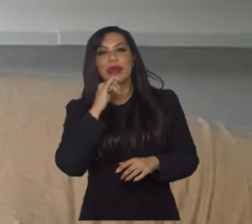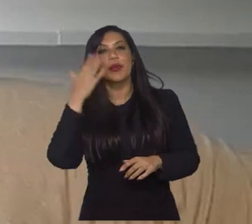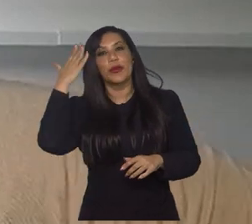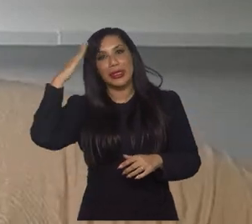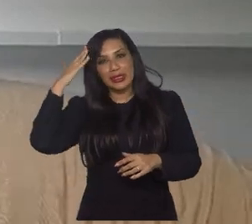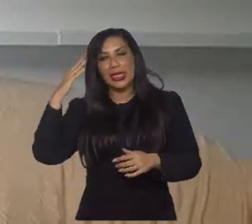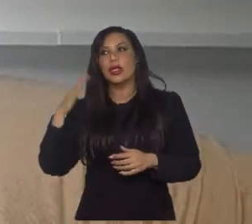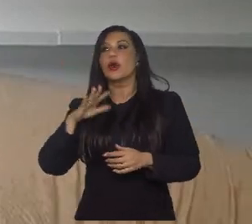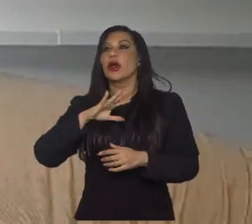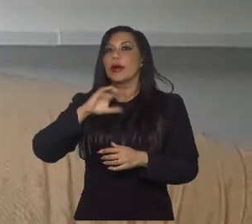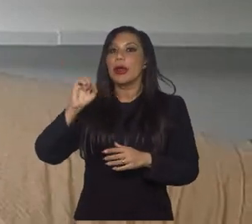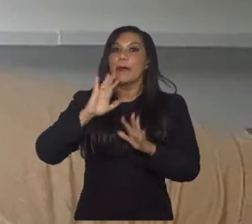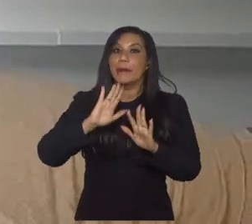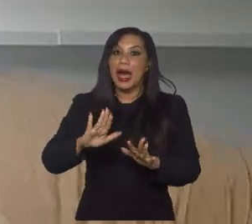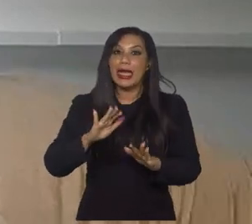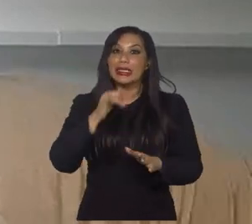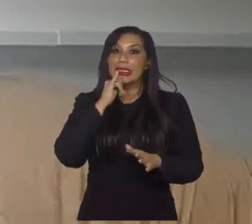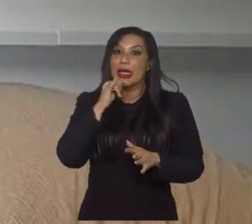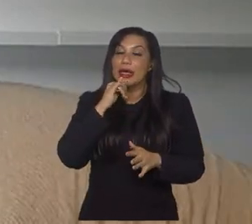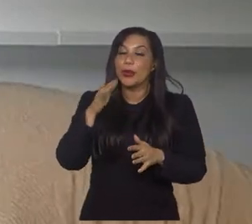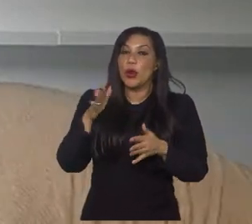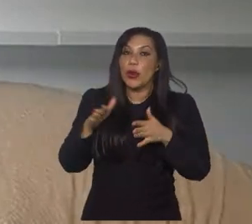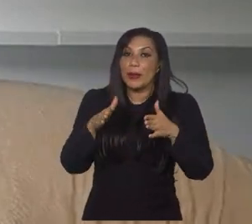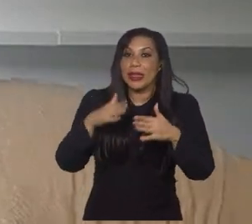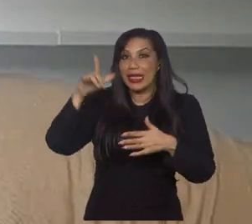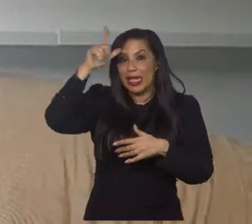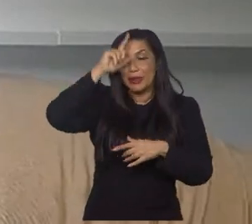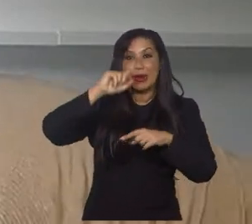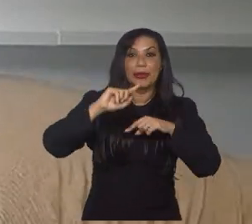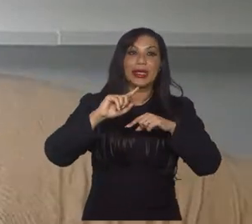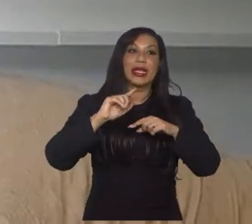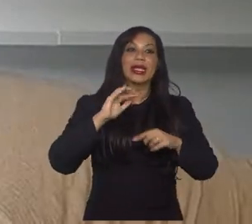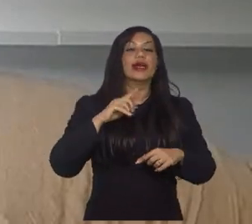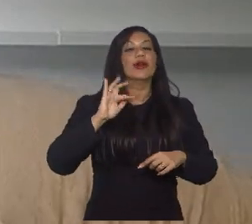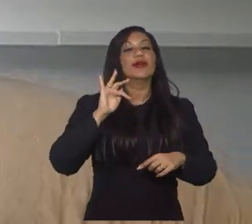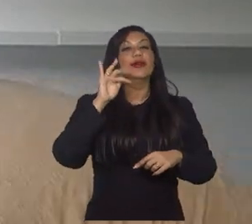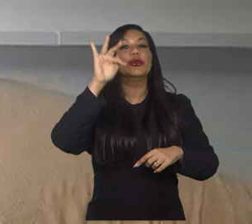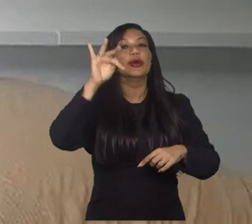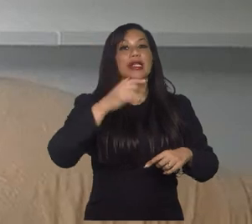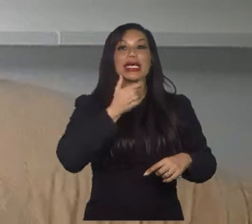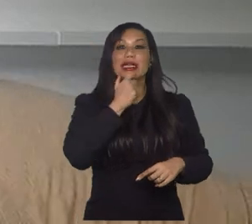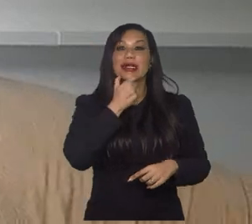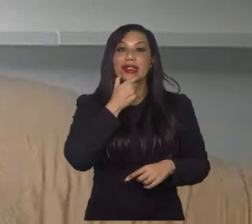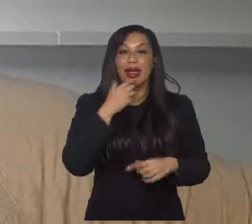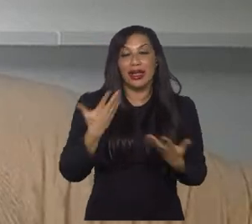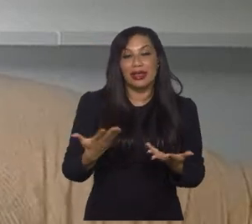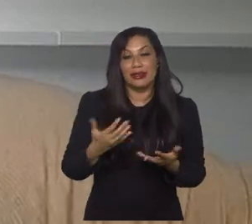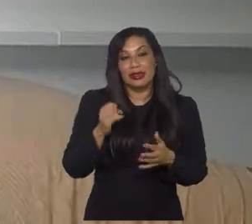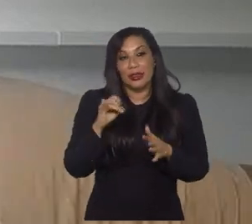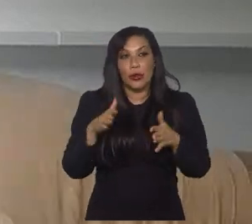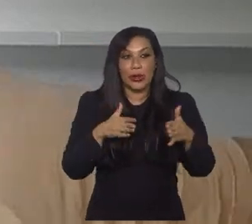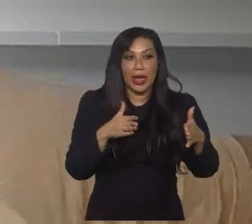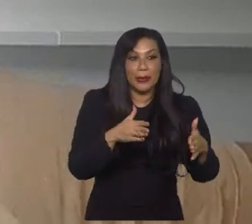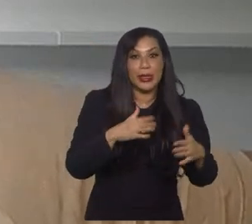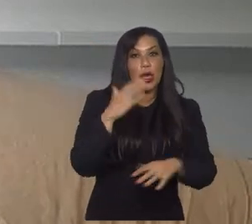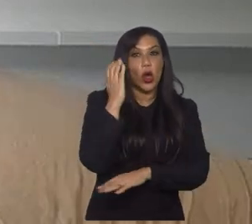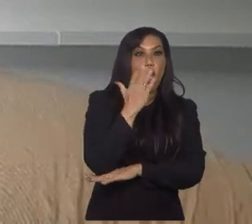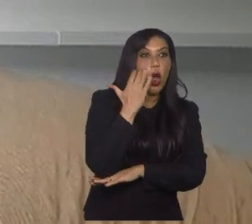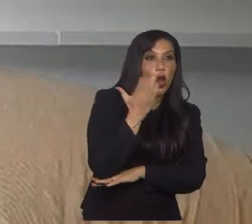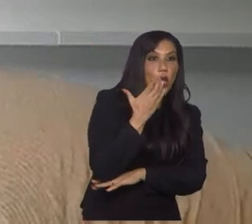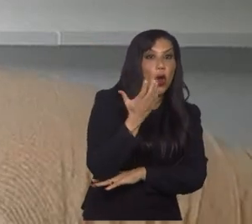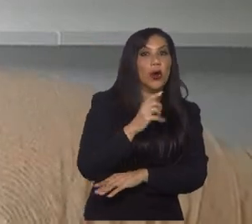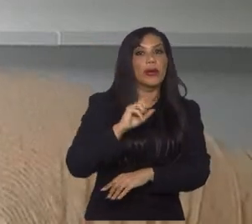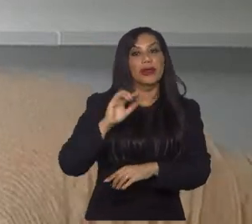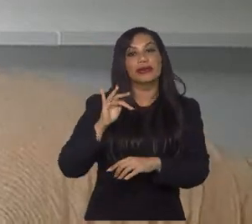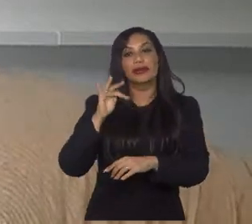essa visão, só que até o caminho da Alemanha é muito difícil, porque depois viria a Inglaterra, então podendo seguir um caminho de Colômbia, e